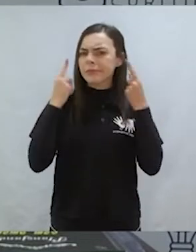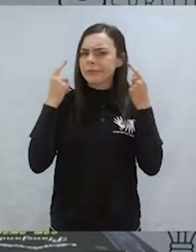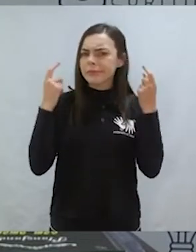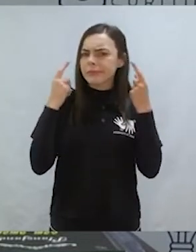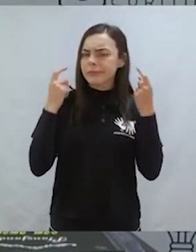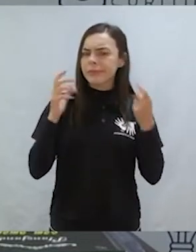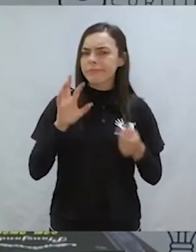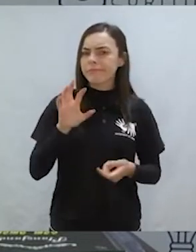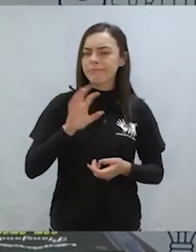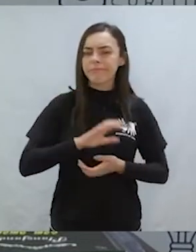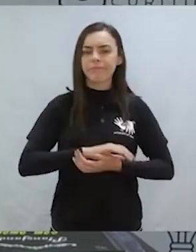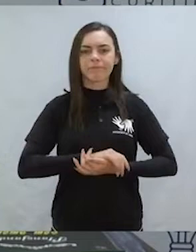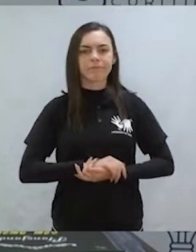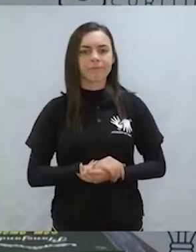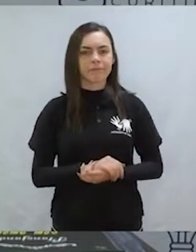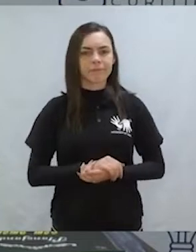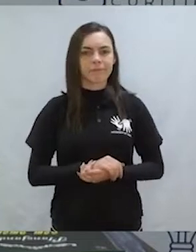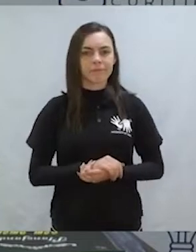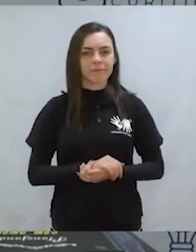emite esse som?